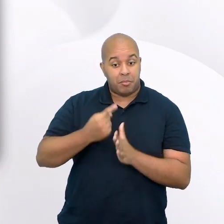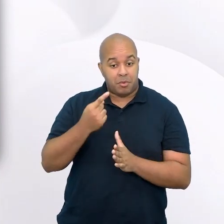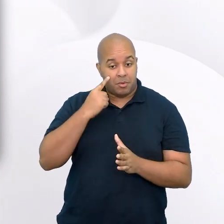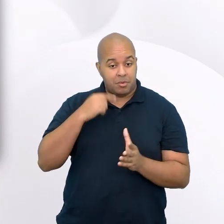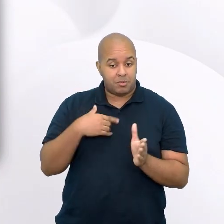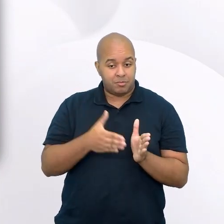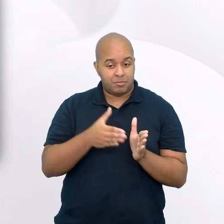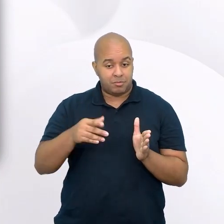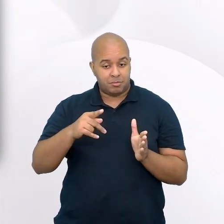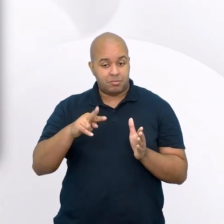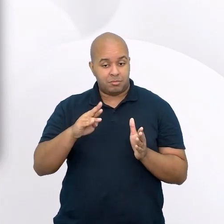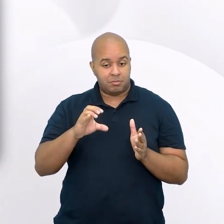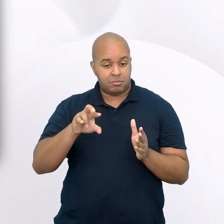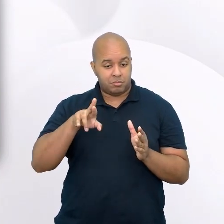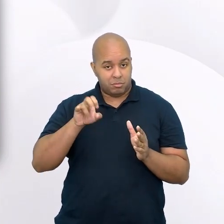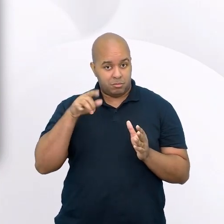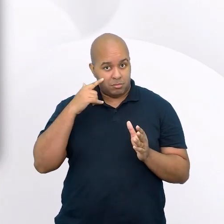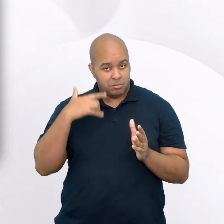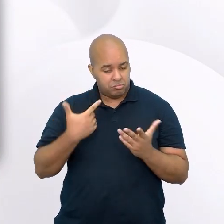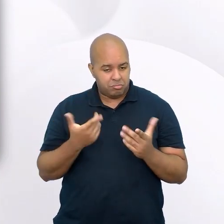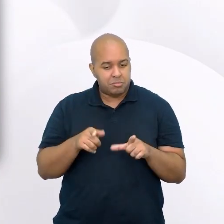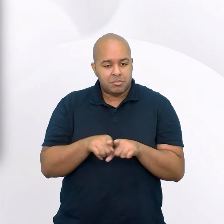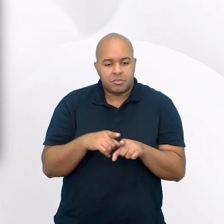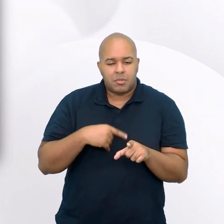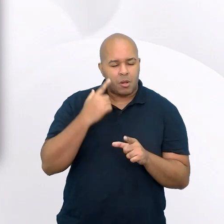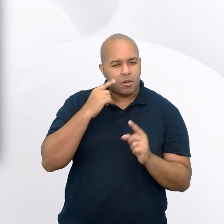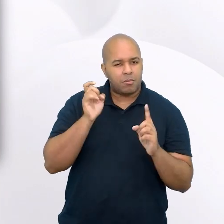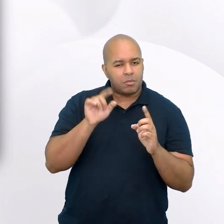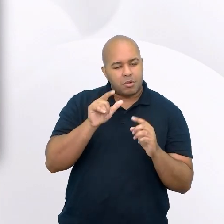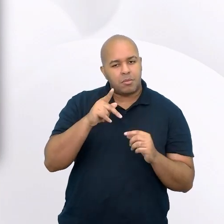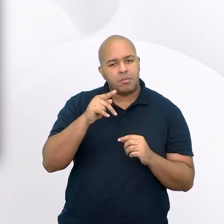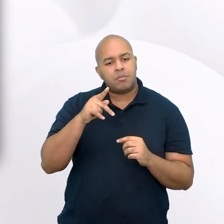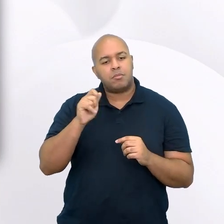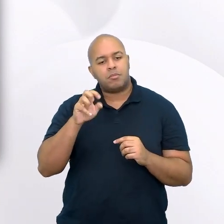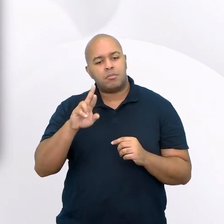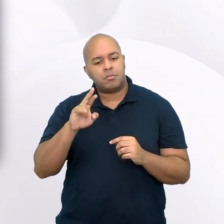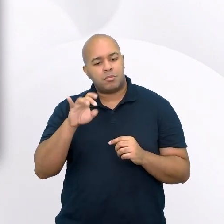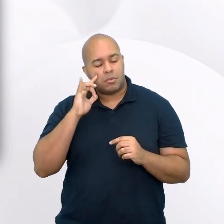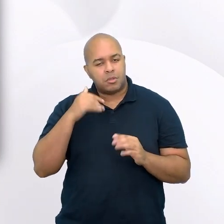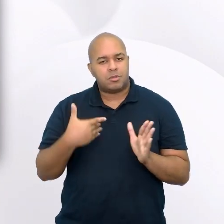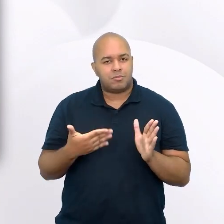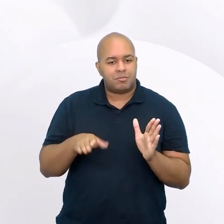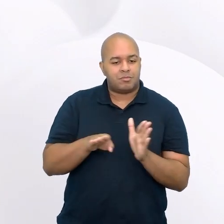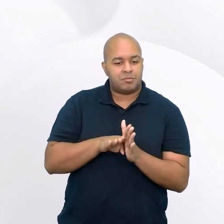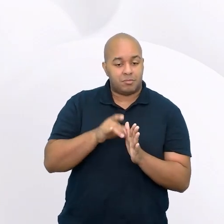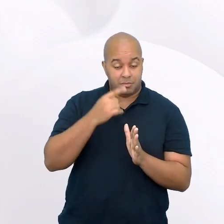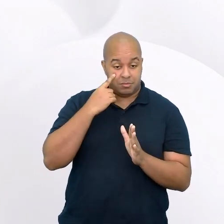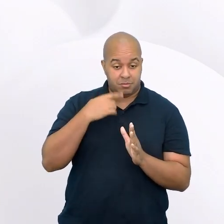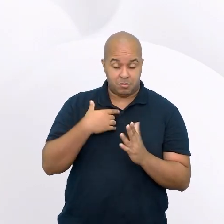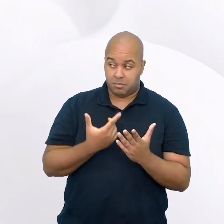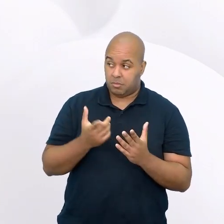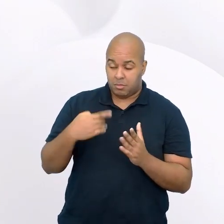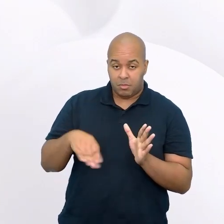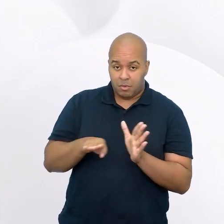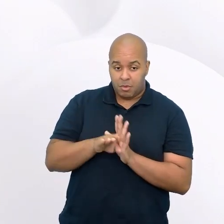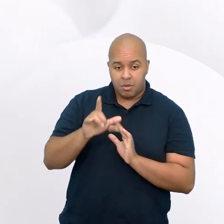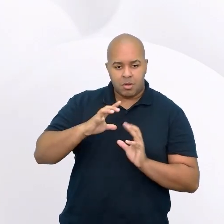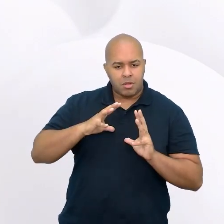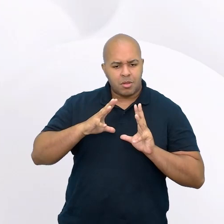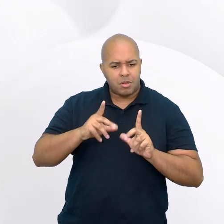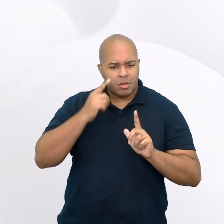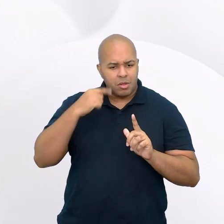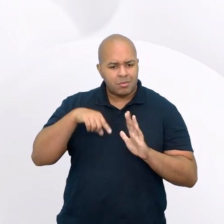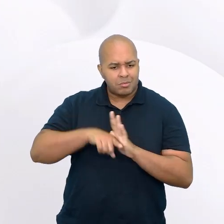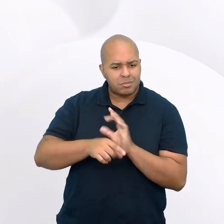primeiro em percursos E aí clicando em percursos a gente chega pode montar o slide a gente chega em